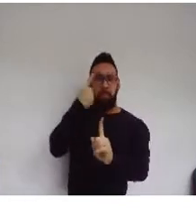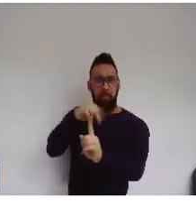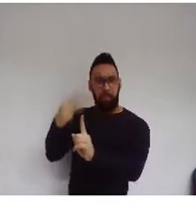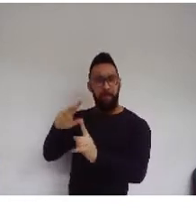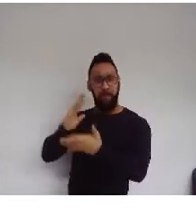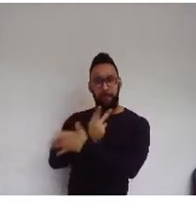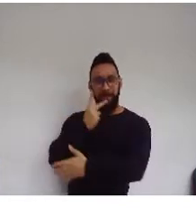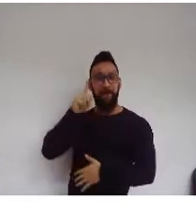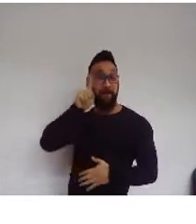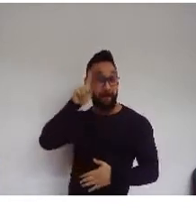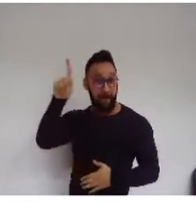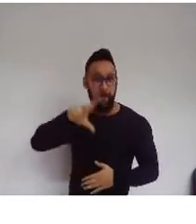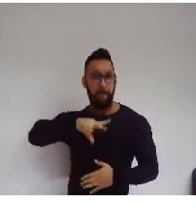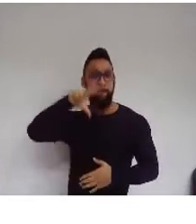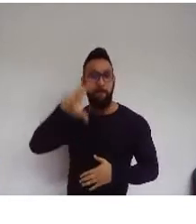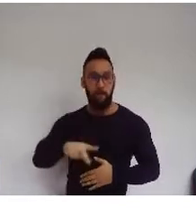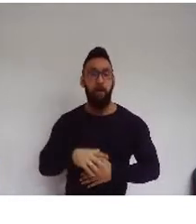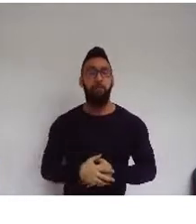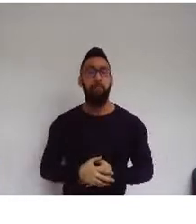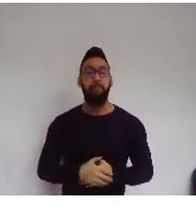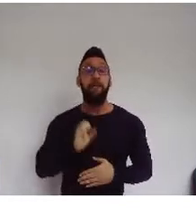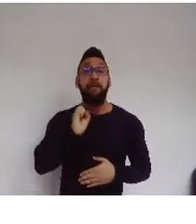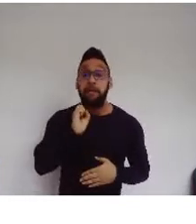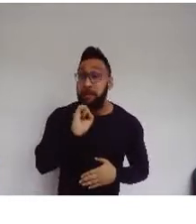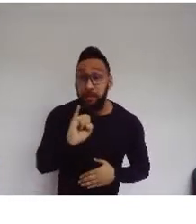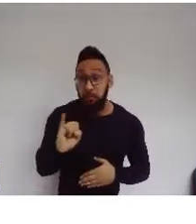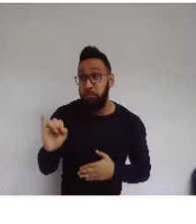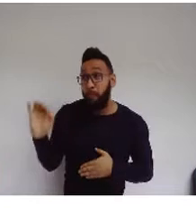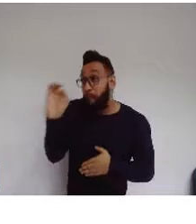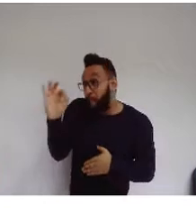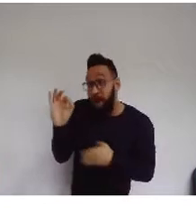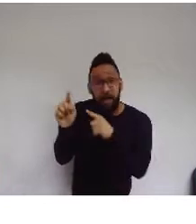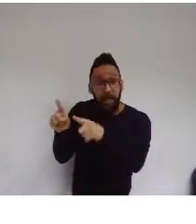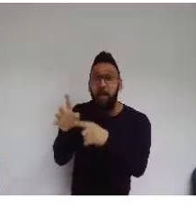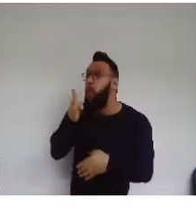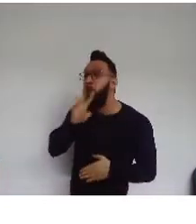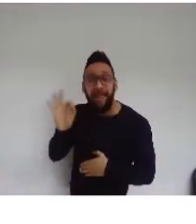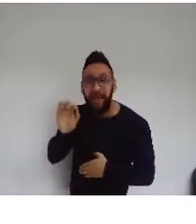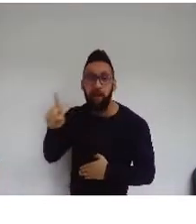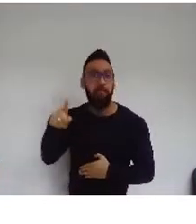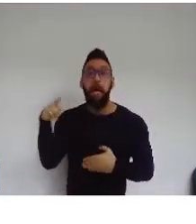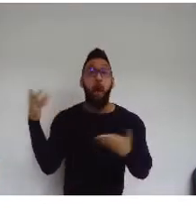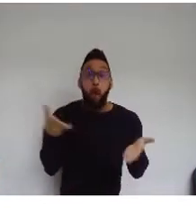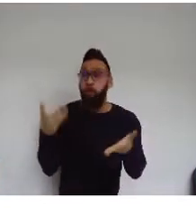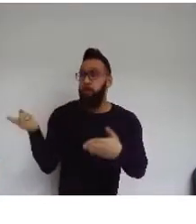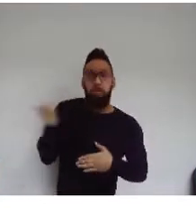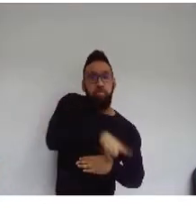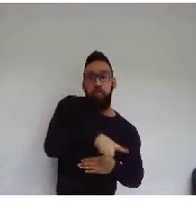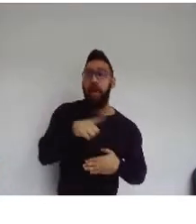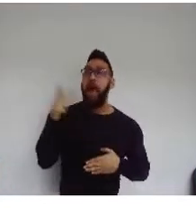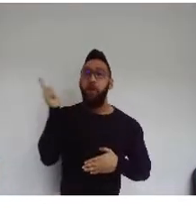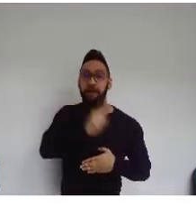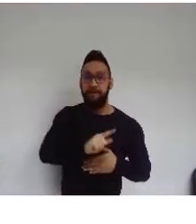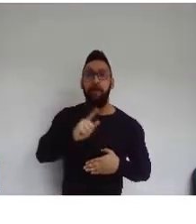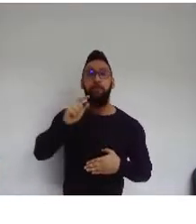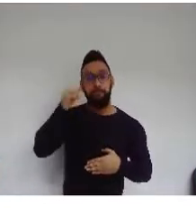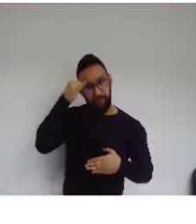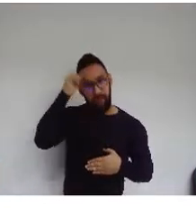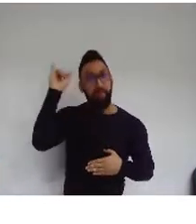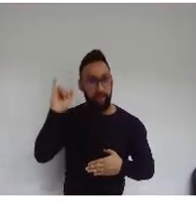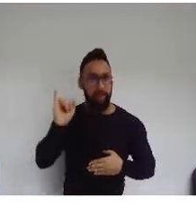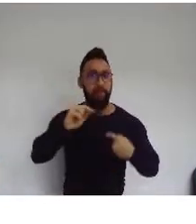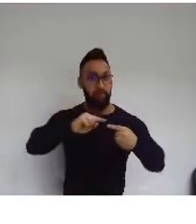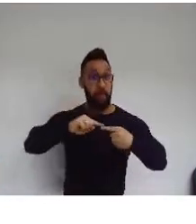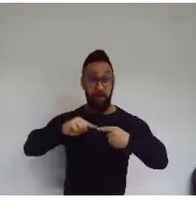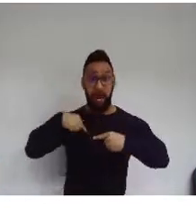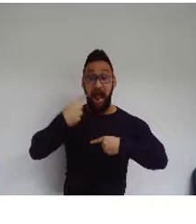não teria vivido o que a gente viveu recentemente. A exposição em Lisboa se intitula, aliás, muito